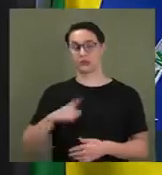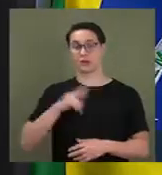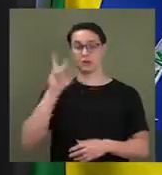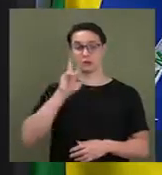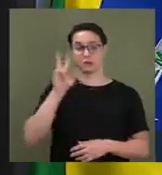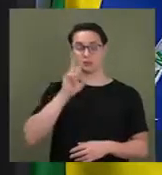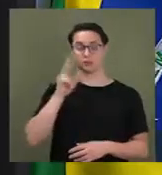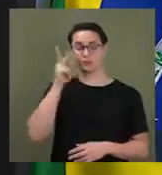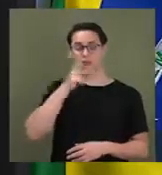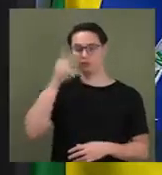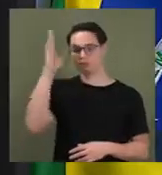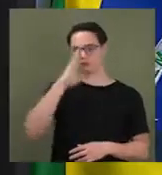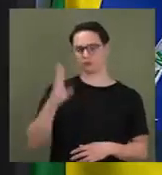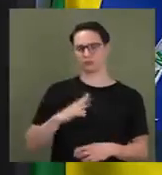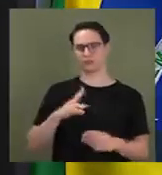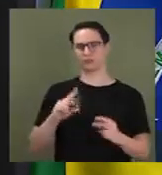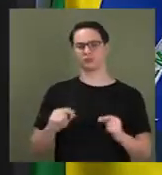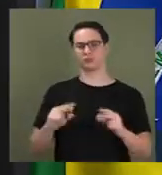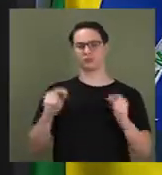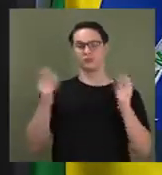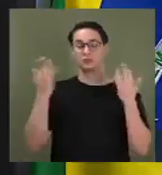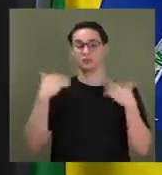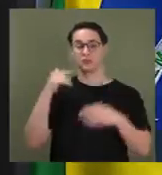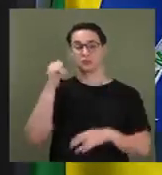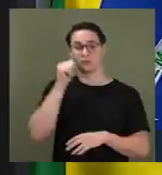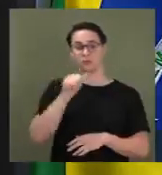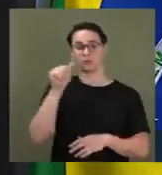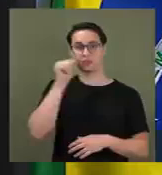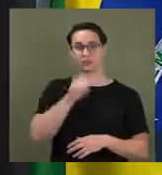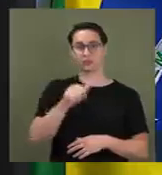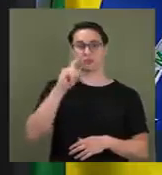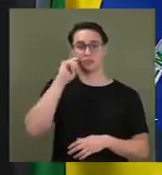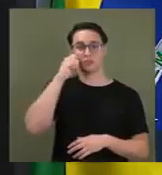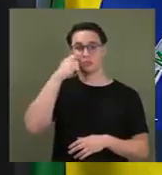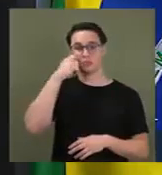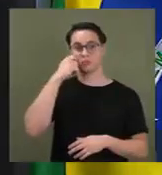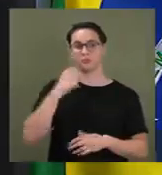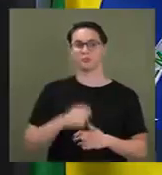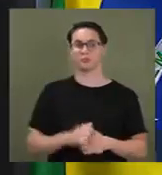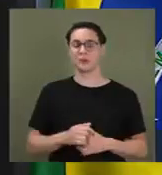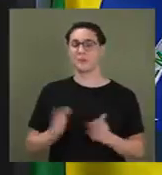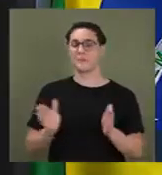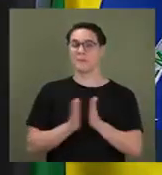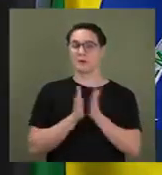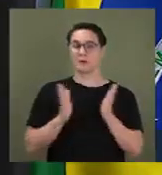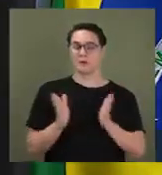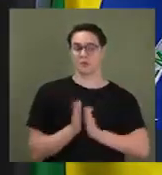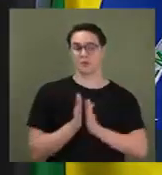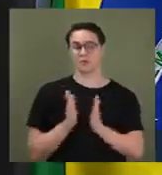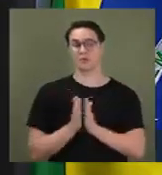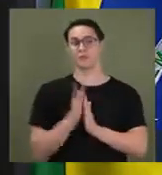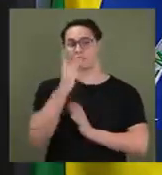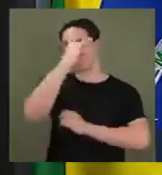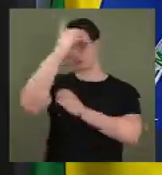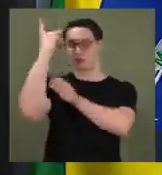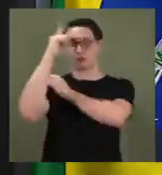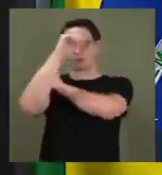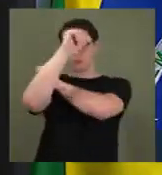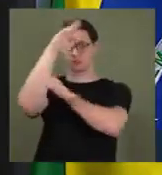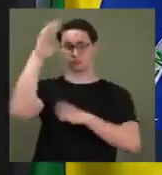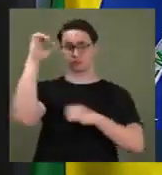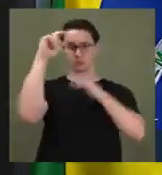Brasil, por muito tempo, mulheres, negros, pobres e analfabetos nem